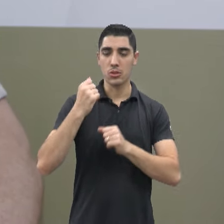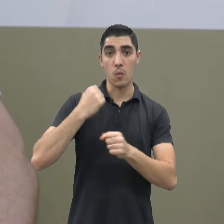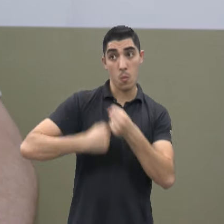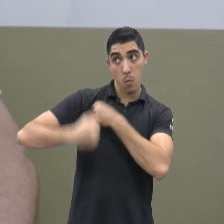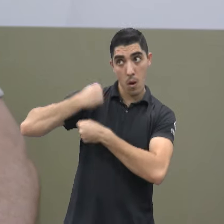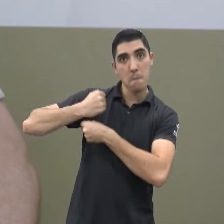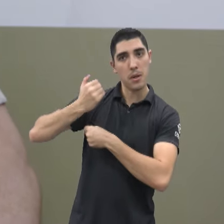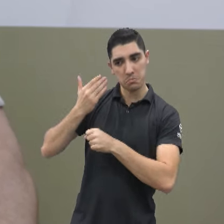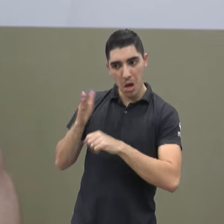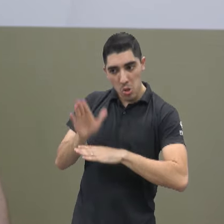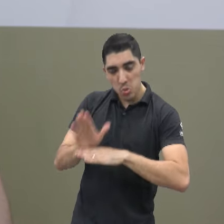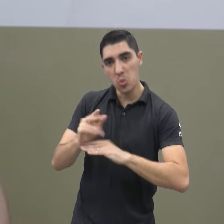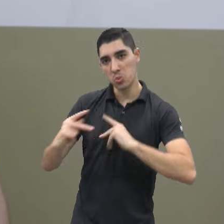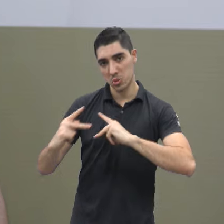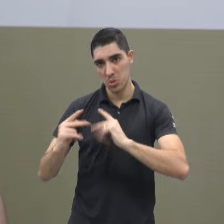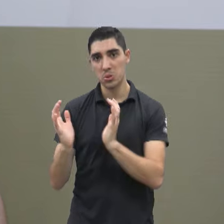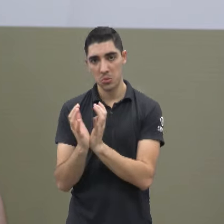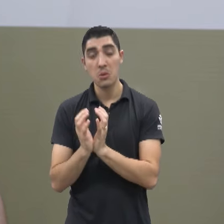prazer de trabalhar com ele, não.